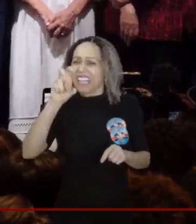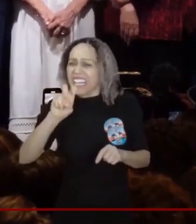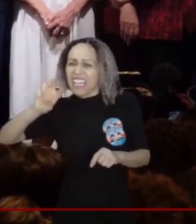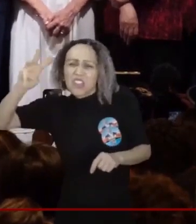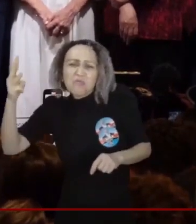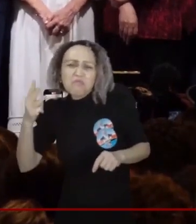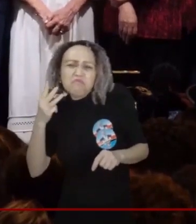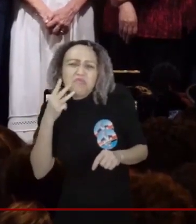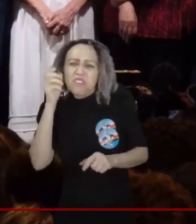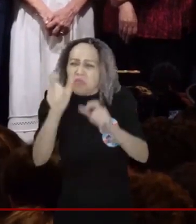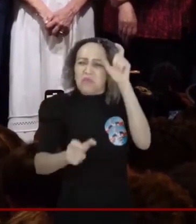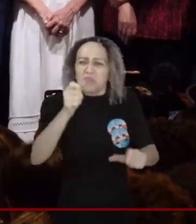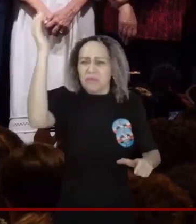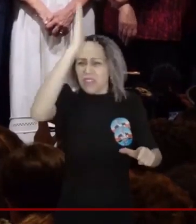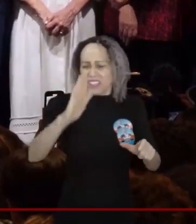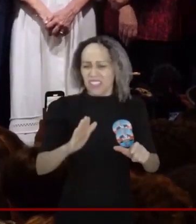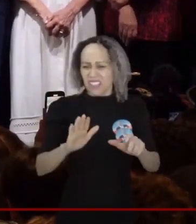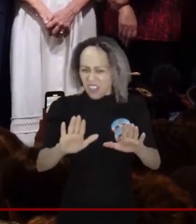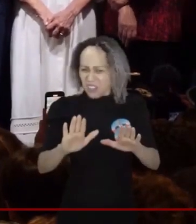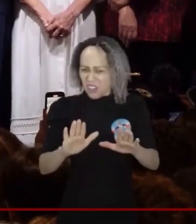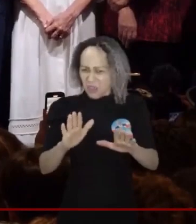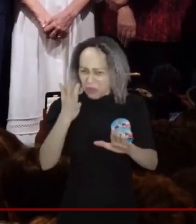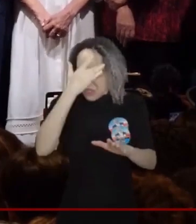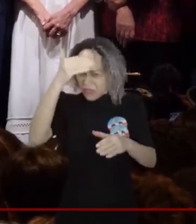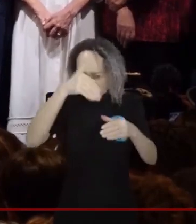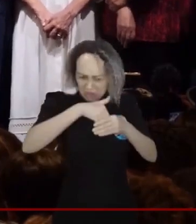votaram em mim. Não existe dois